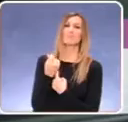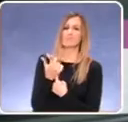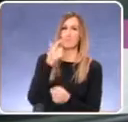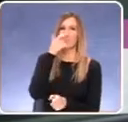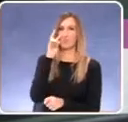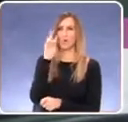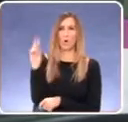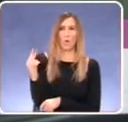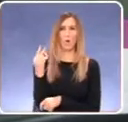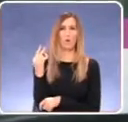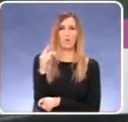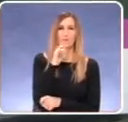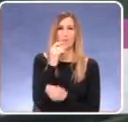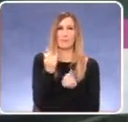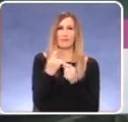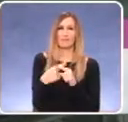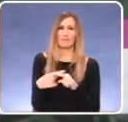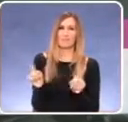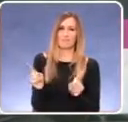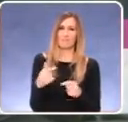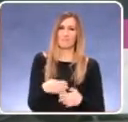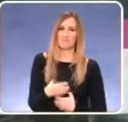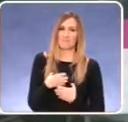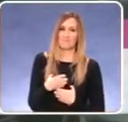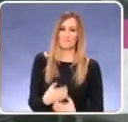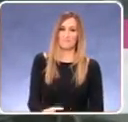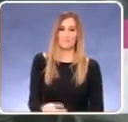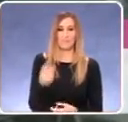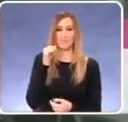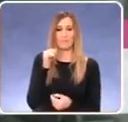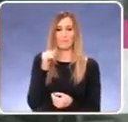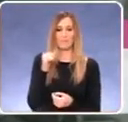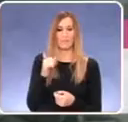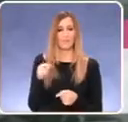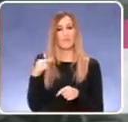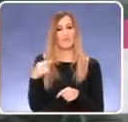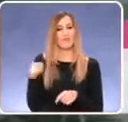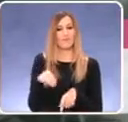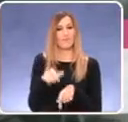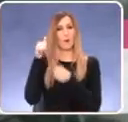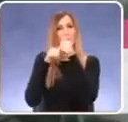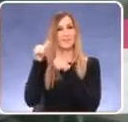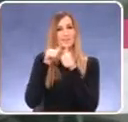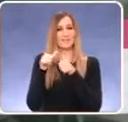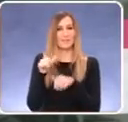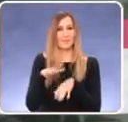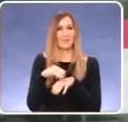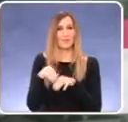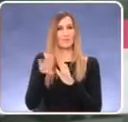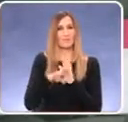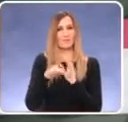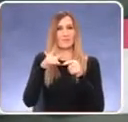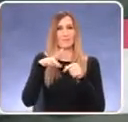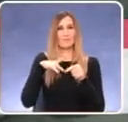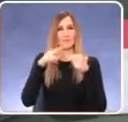para mim, talvez de maneira diferente. Olá, muito bom dia. Bom dia, o meu nome é Maria Teresa Serrano e venho para a cirurgia de Portugal a Sorrindo. O meu marido nunca